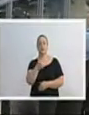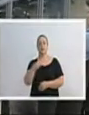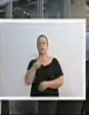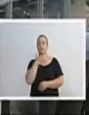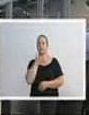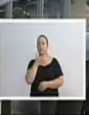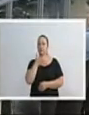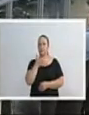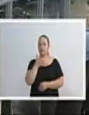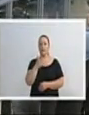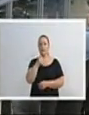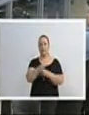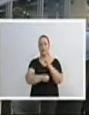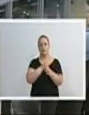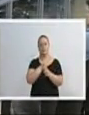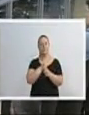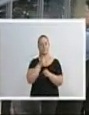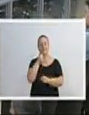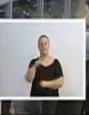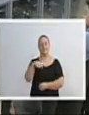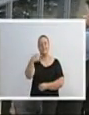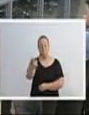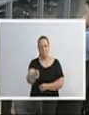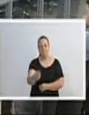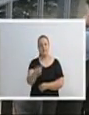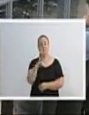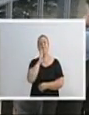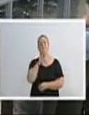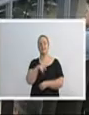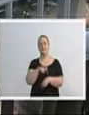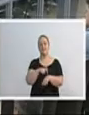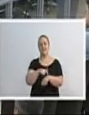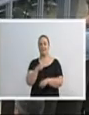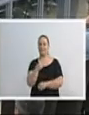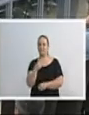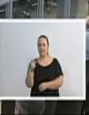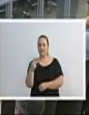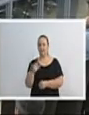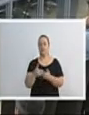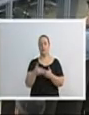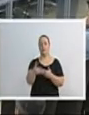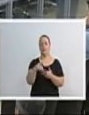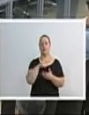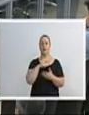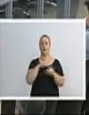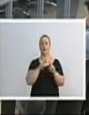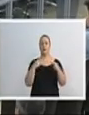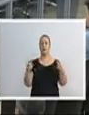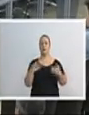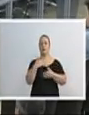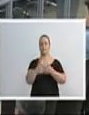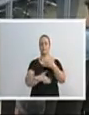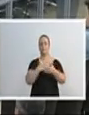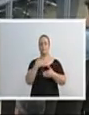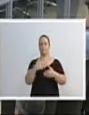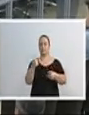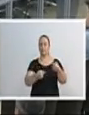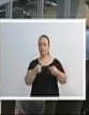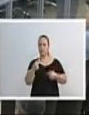de 2016, terça-feira, às 15 horas, e na sequência teremos uma reunião extraordinária para discussão